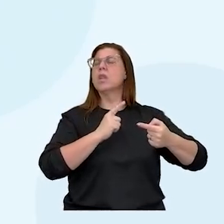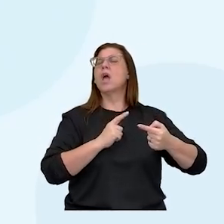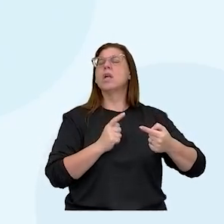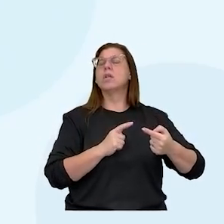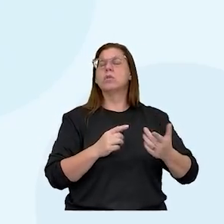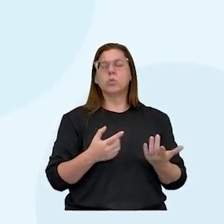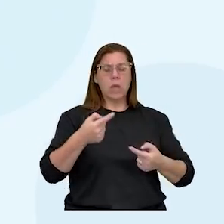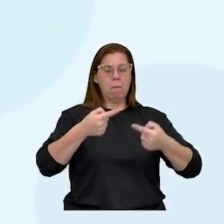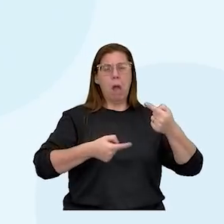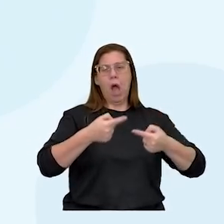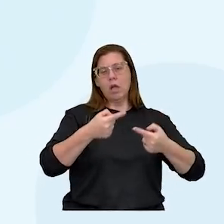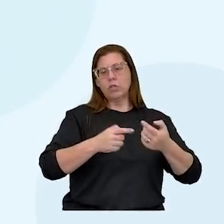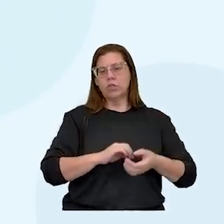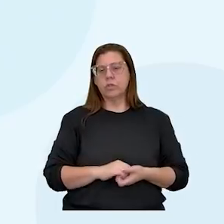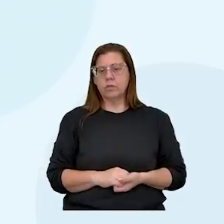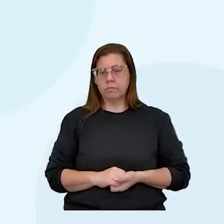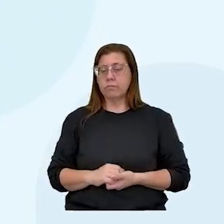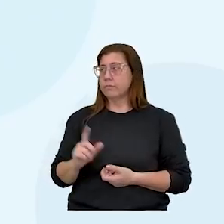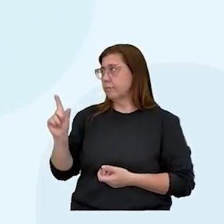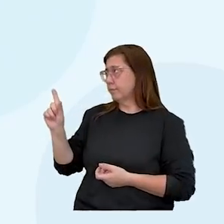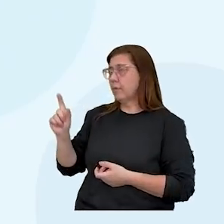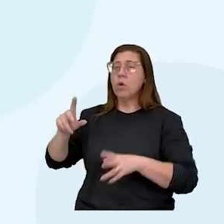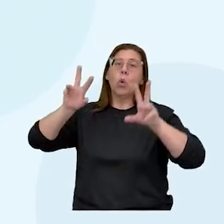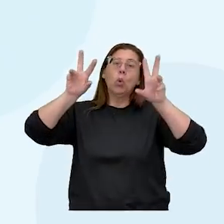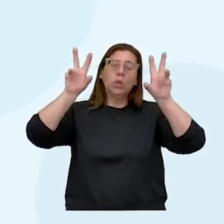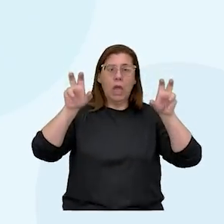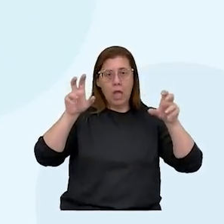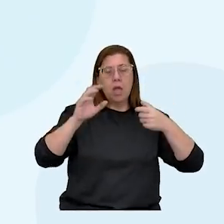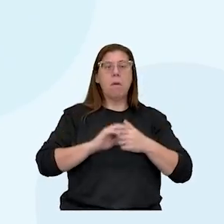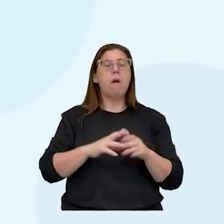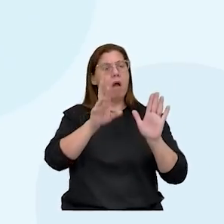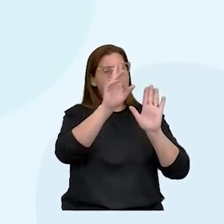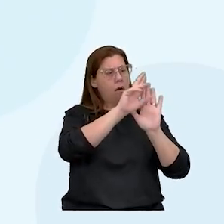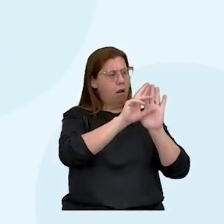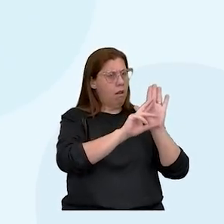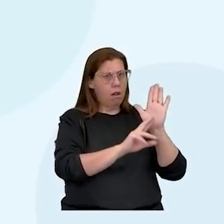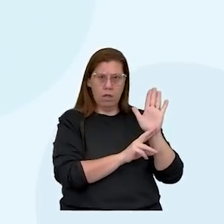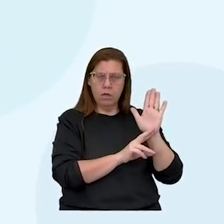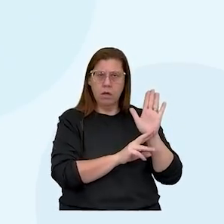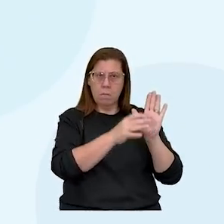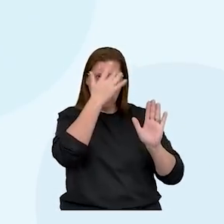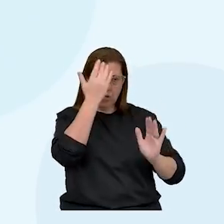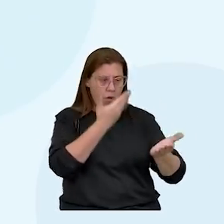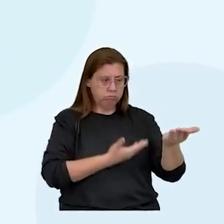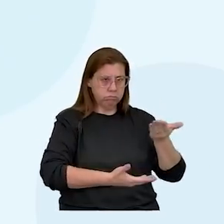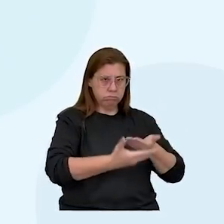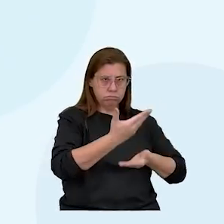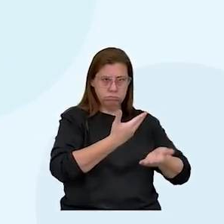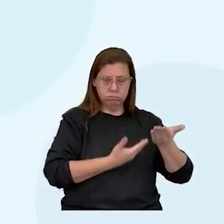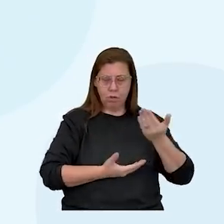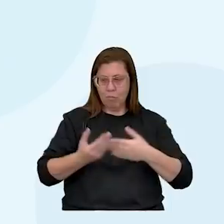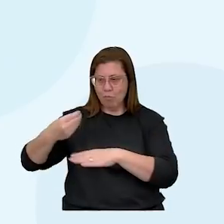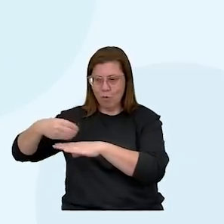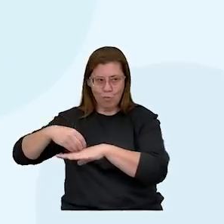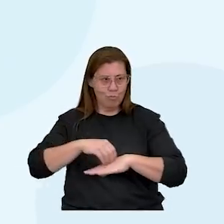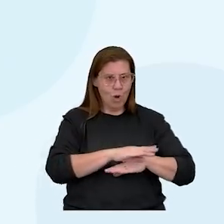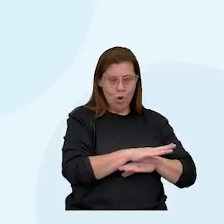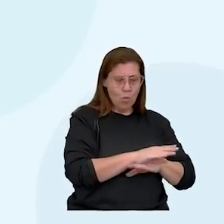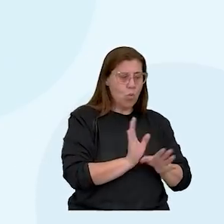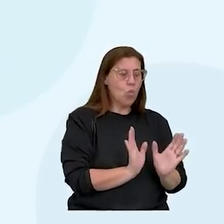E discussão no sentido que a gente fala é que as pessoas não se entendem, um já não ouve mais o outro, né? E ali não vai entrar em um